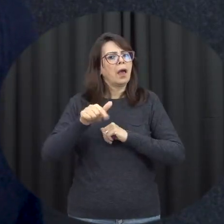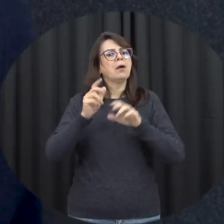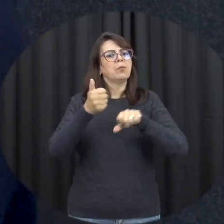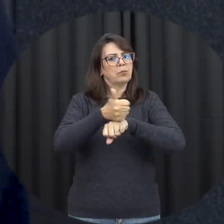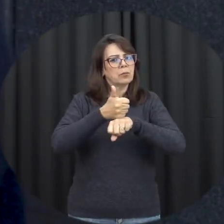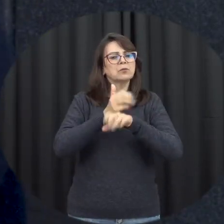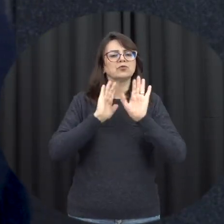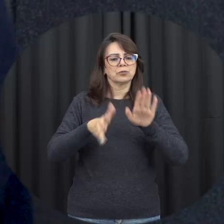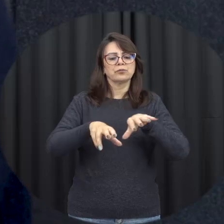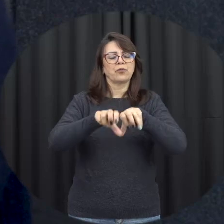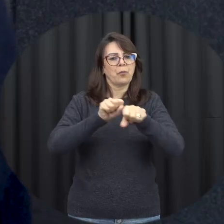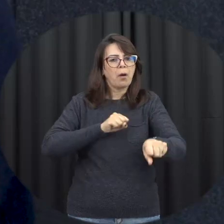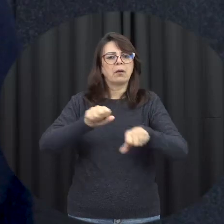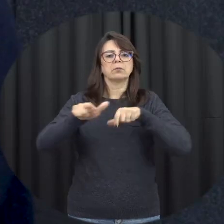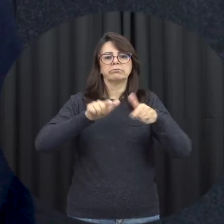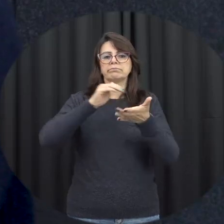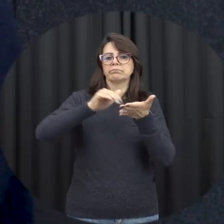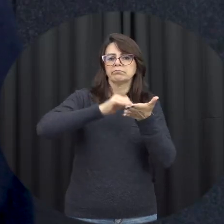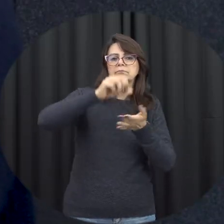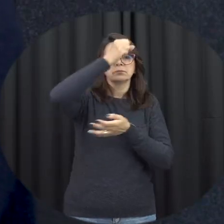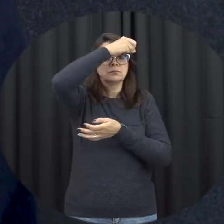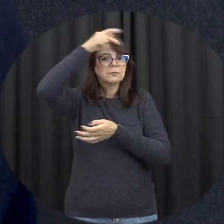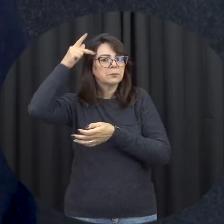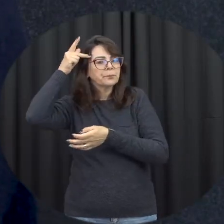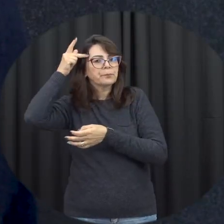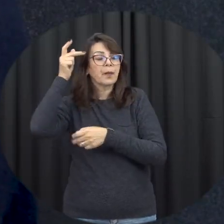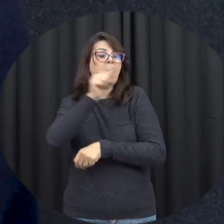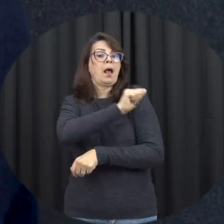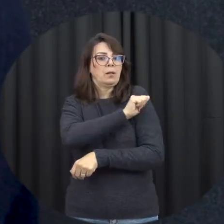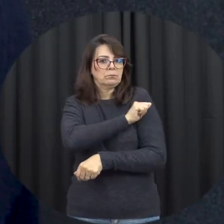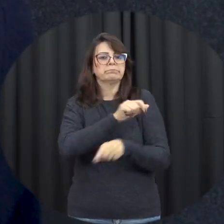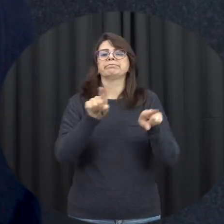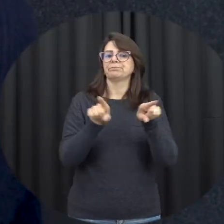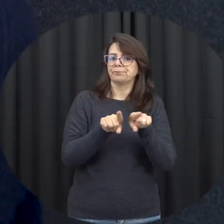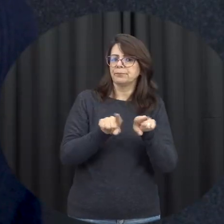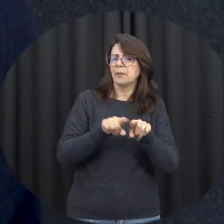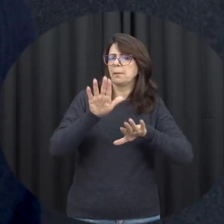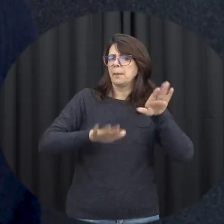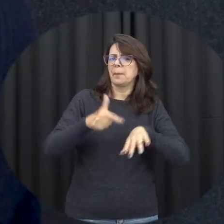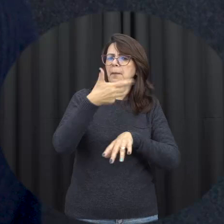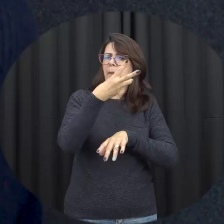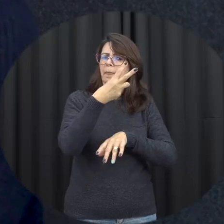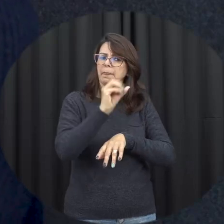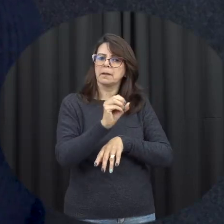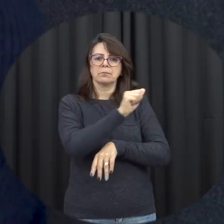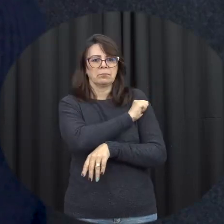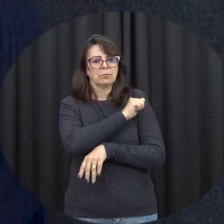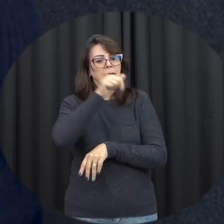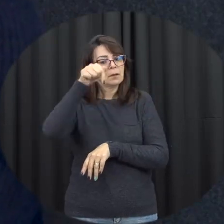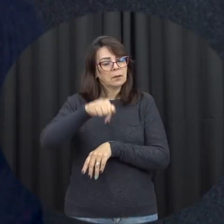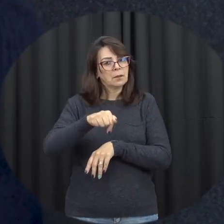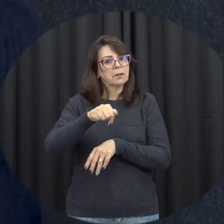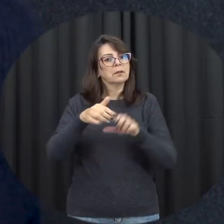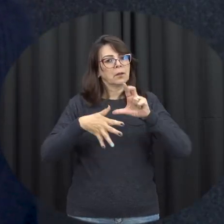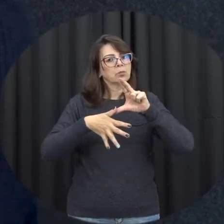Eram sanitaristas já formados, trabalhando na Secretaria Municipal, e os alunos também. Aproximadamente